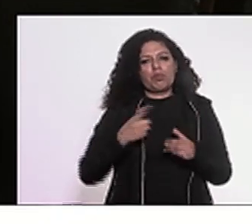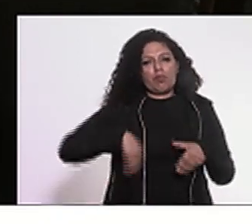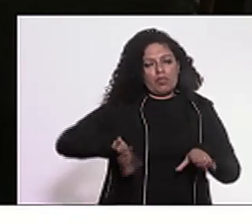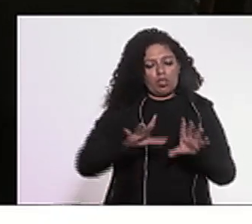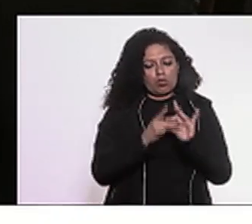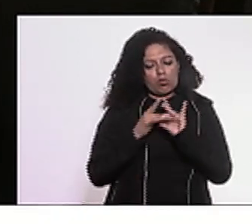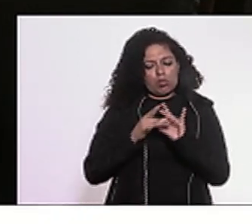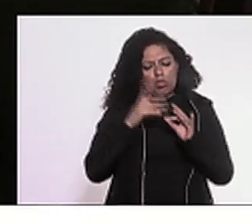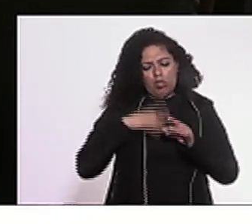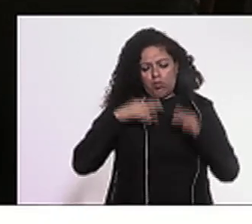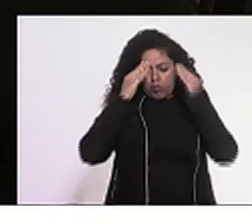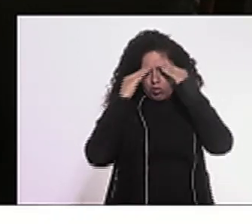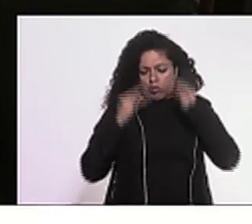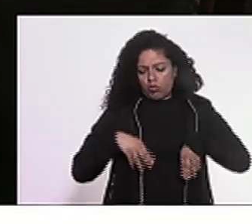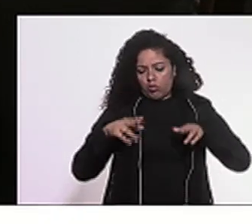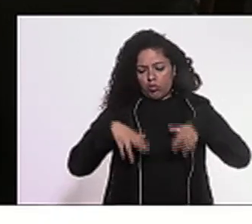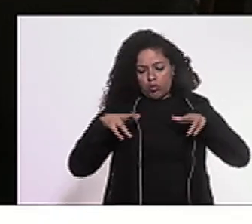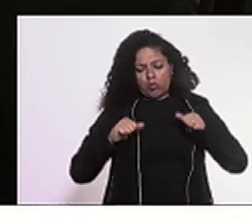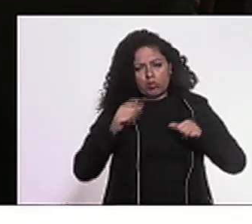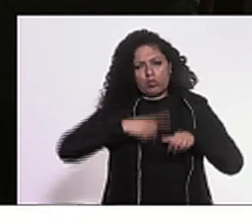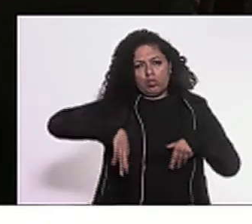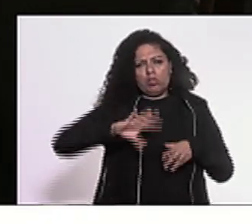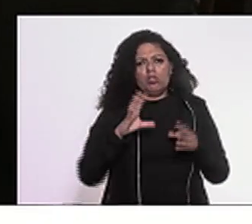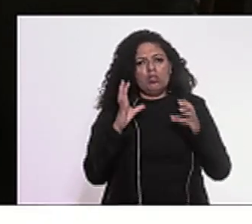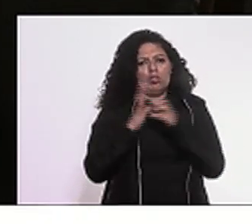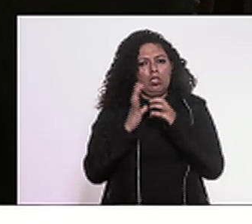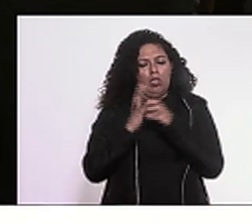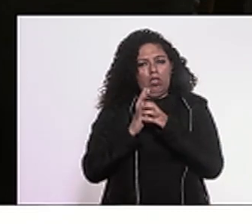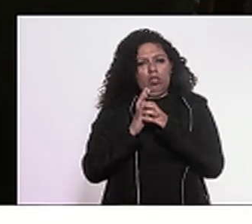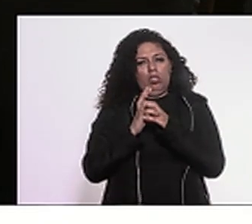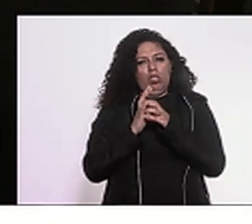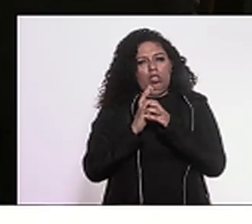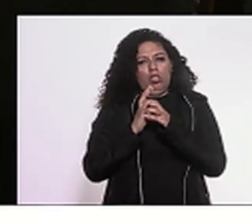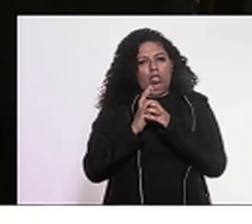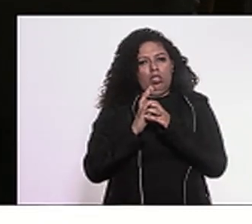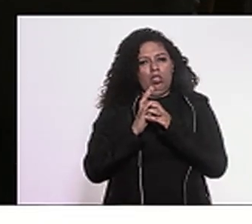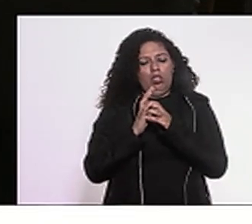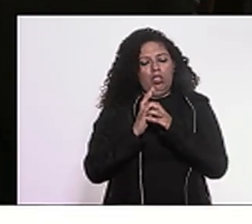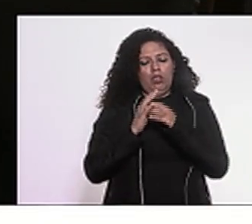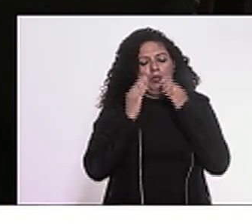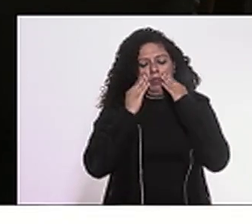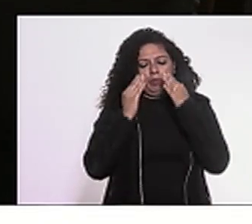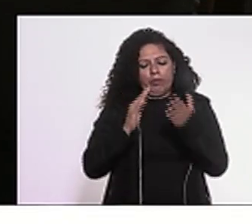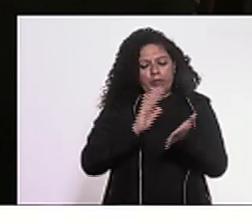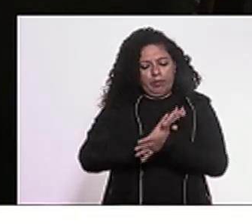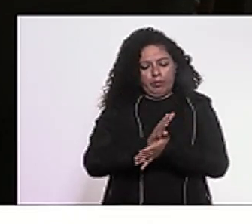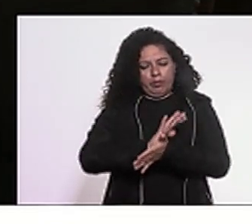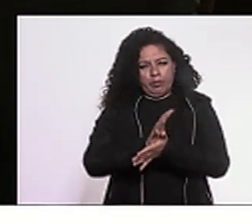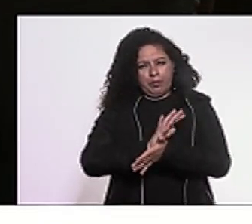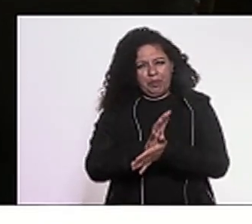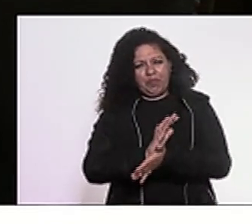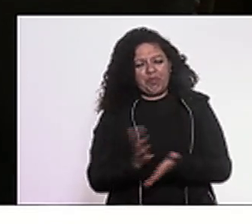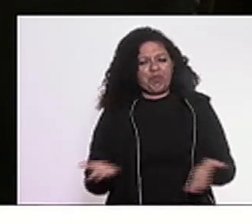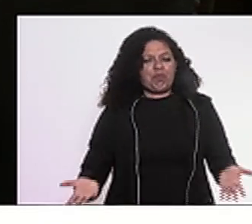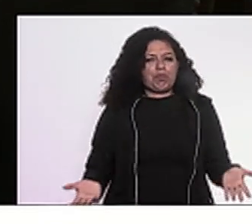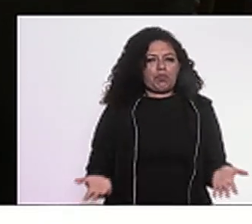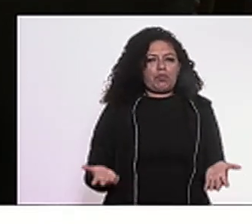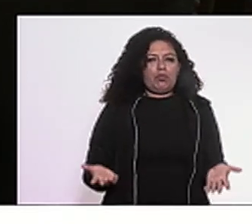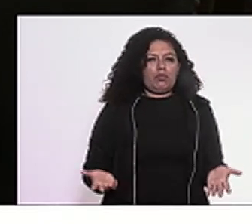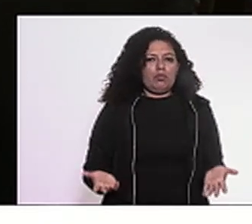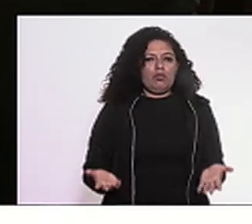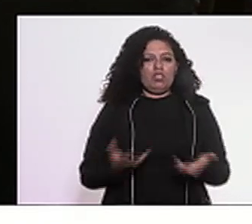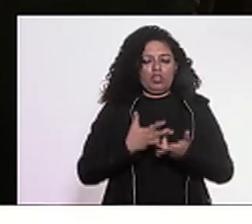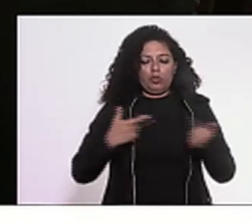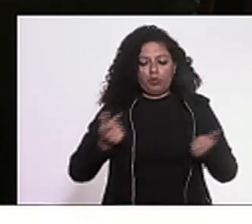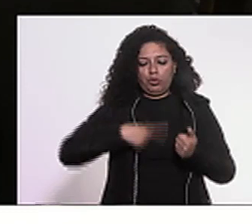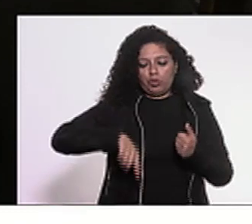somos imbatíveis. É a categoria de servidor público deixar de discriminar as classes e se unirem dentro daquilo que